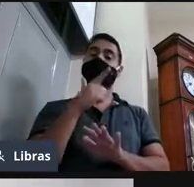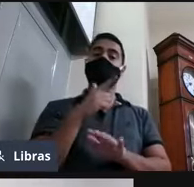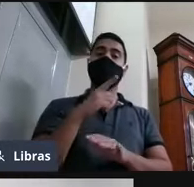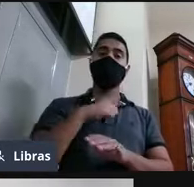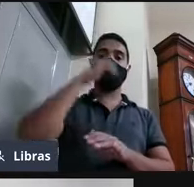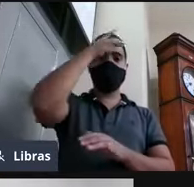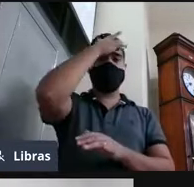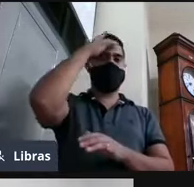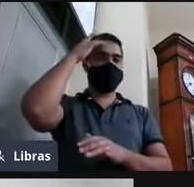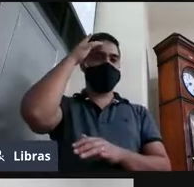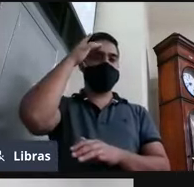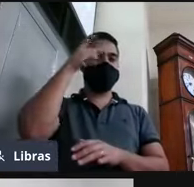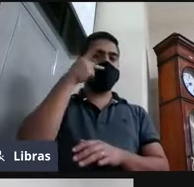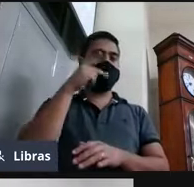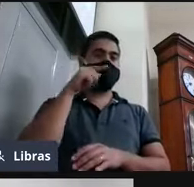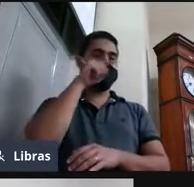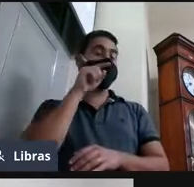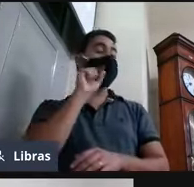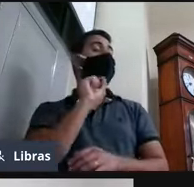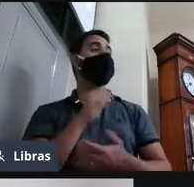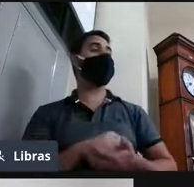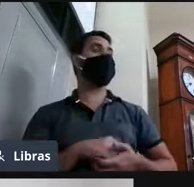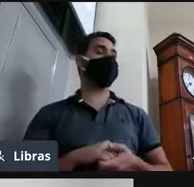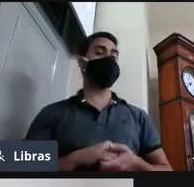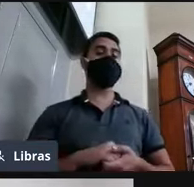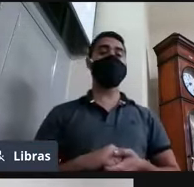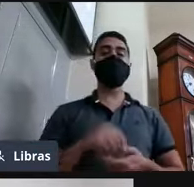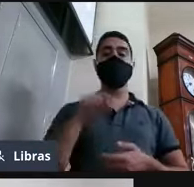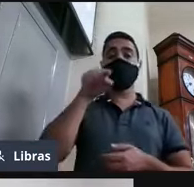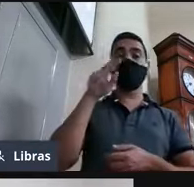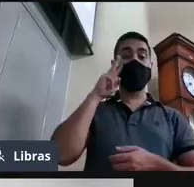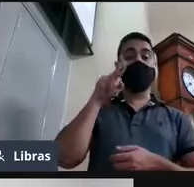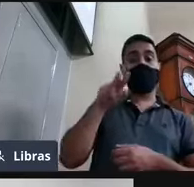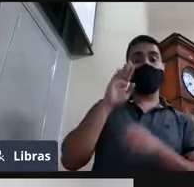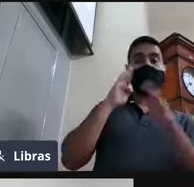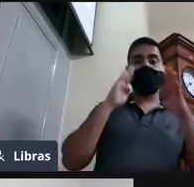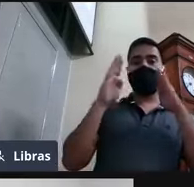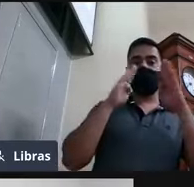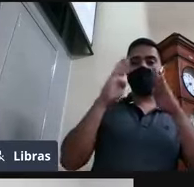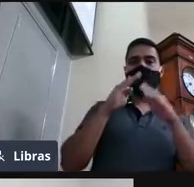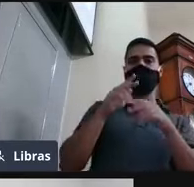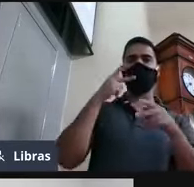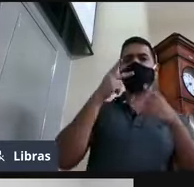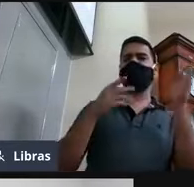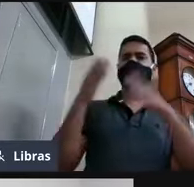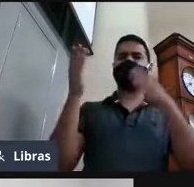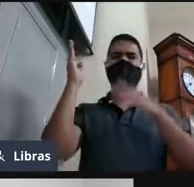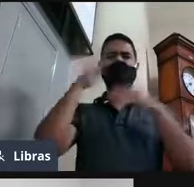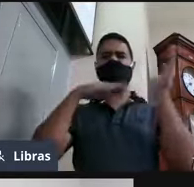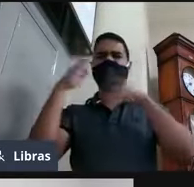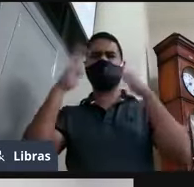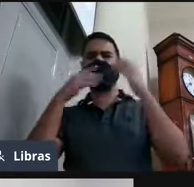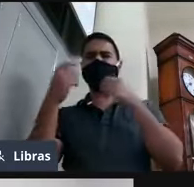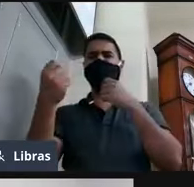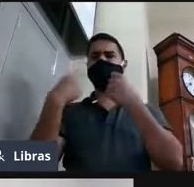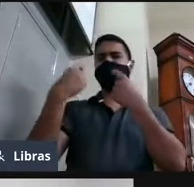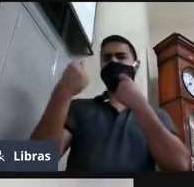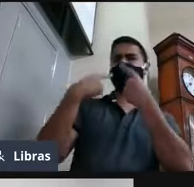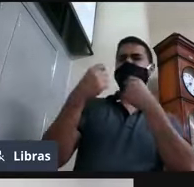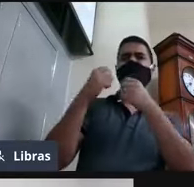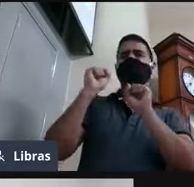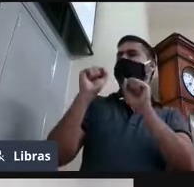de gente. Quero falar para você agora, para finalizar. Você que está no Facebook. Não é essa pessoa que fica falando mal de mim, não, que eu posso me pintar de